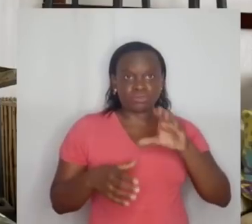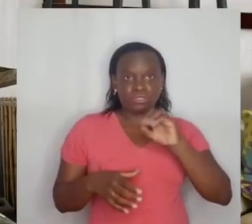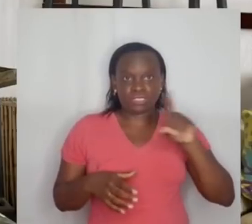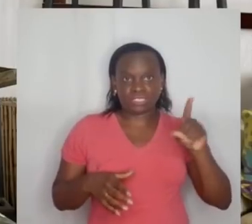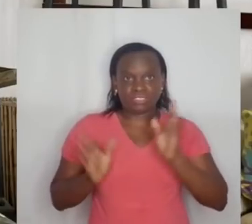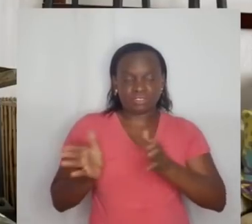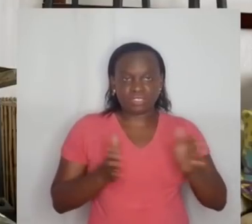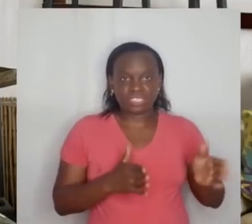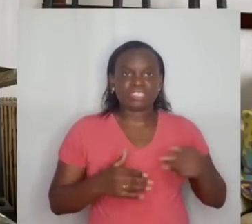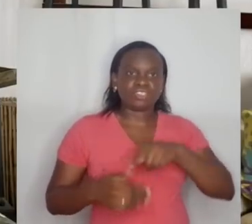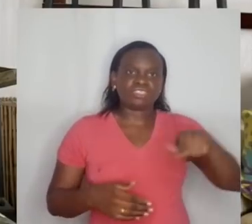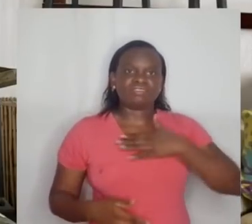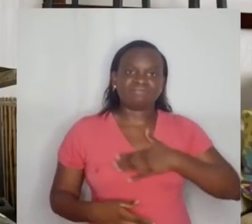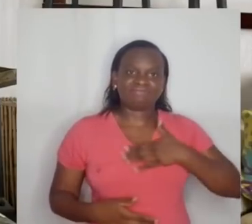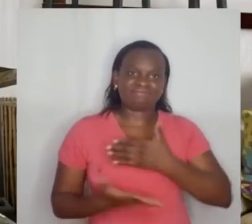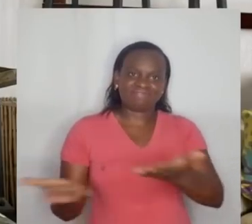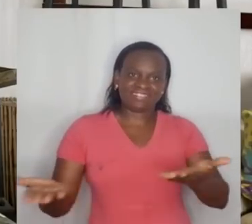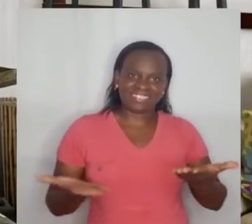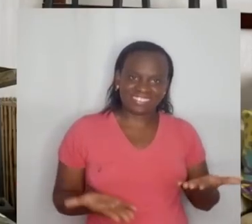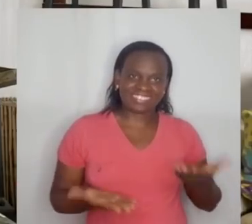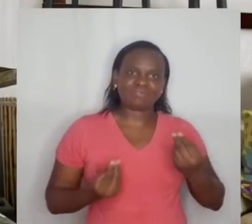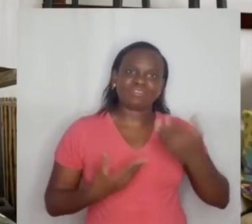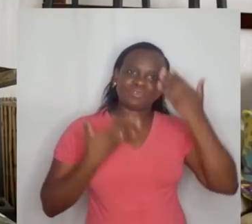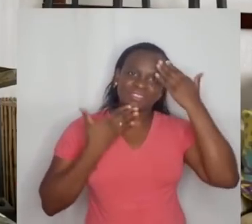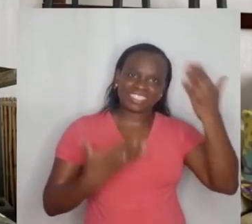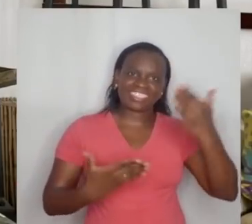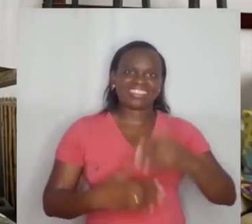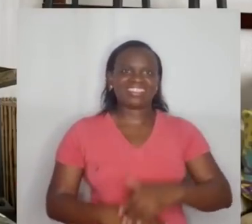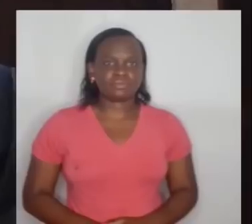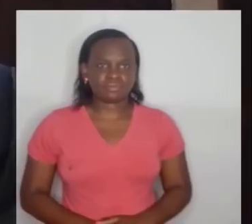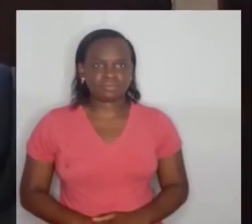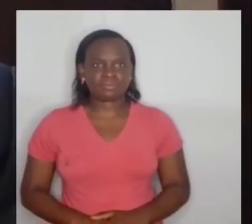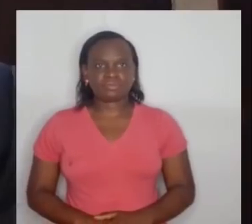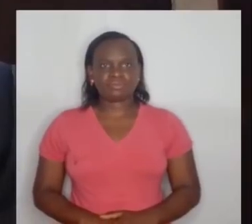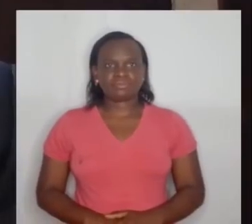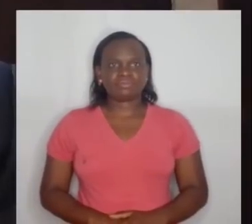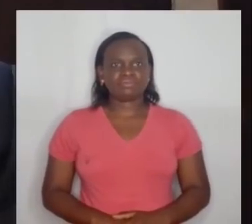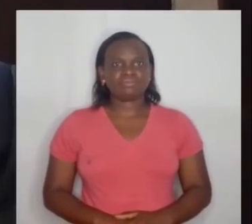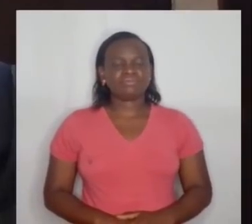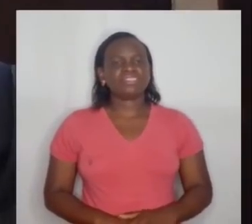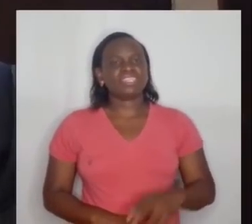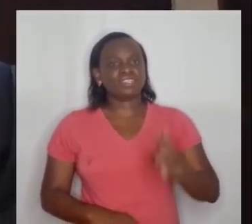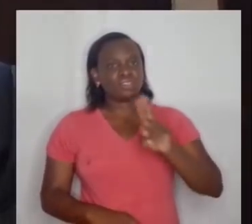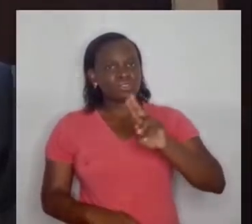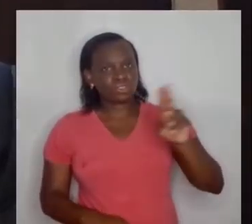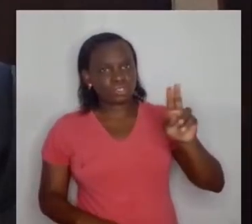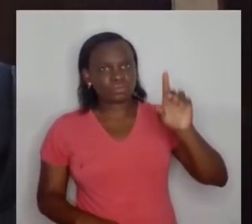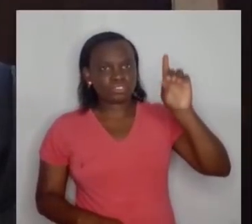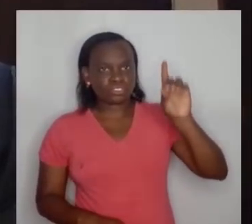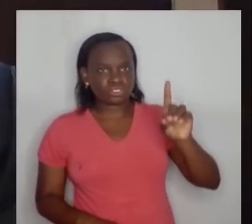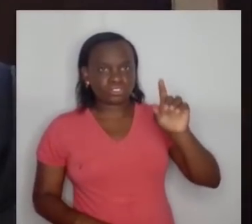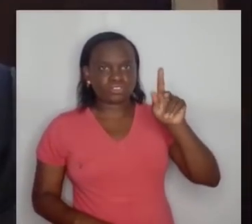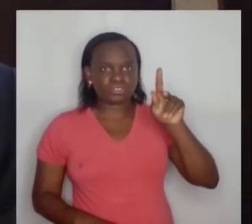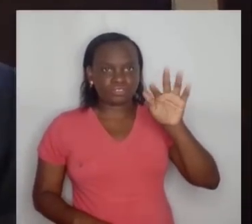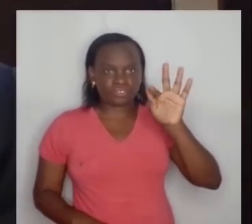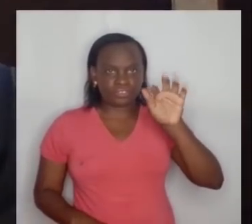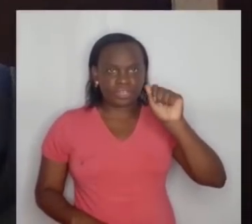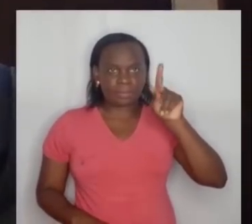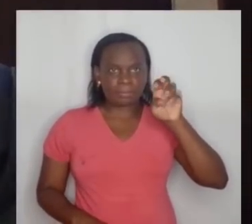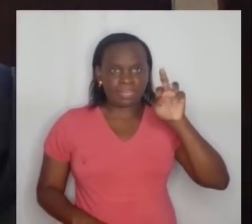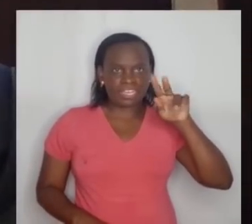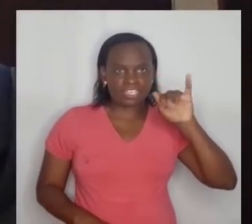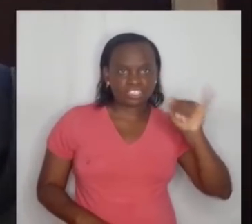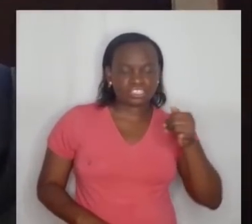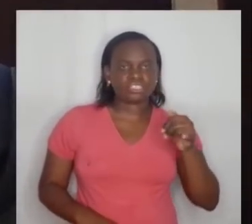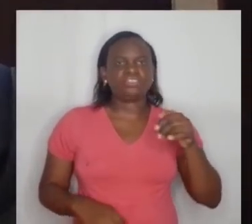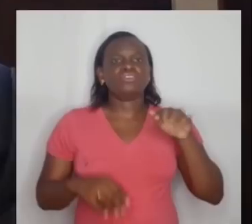organizadora, desejo que sejam bem-vindos. Muito obrigada. Em nome da diretoria da FAPERJ, Fundação Carlos